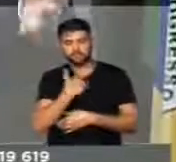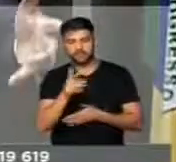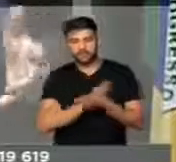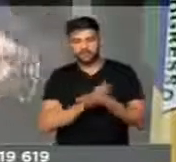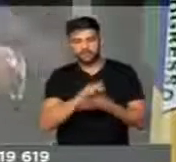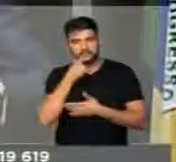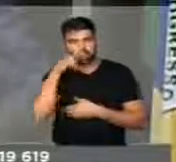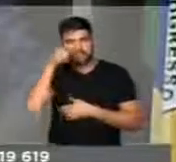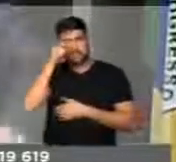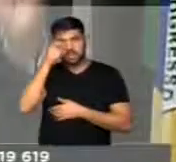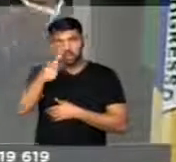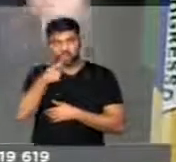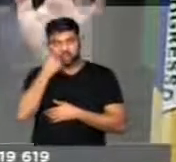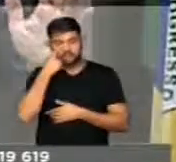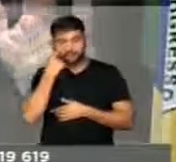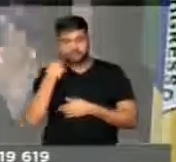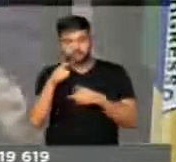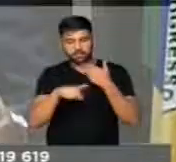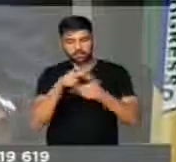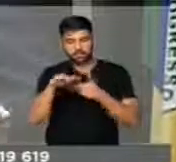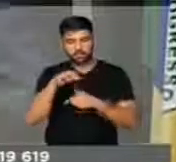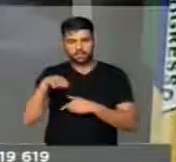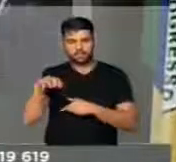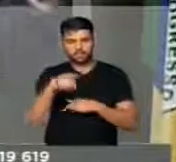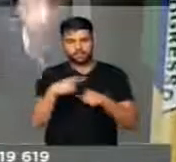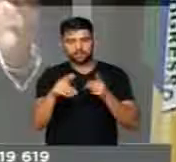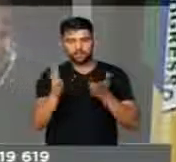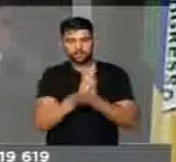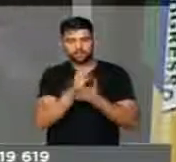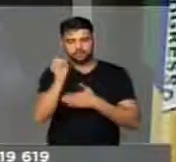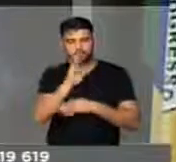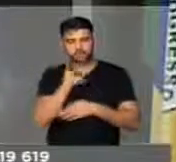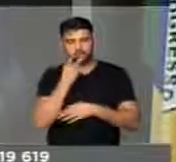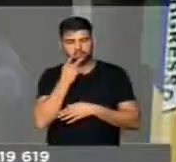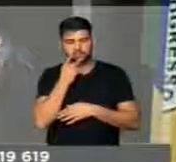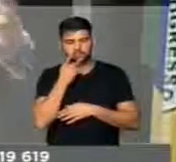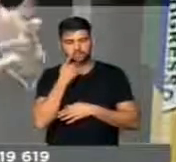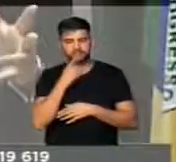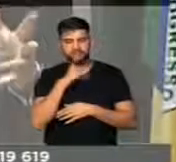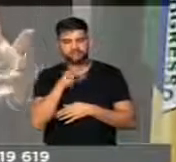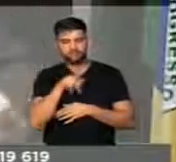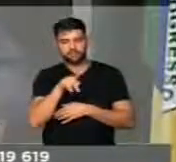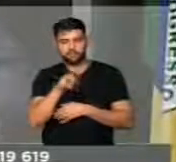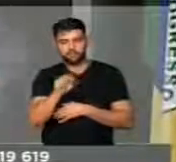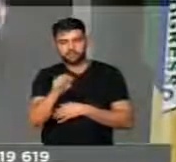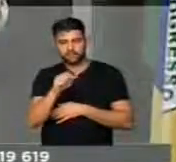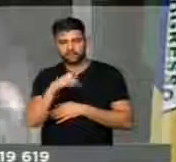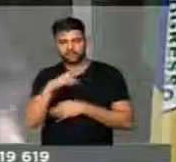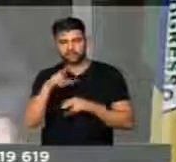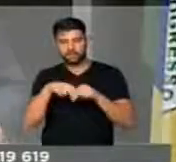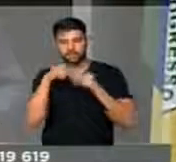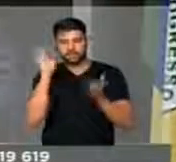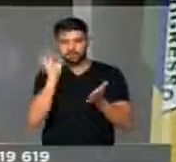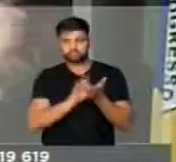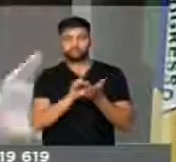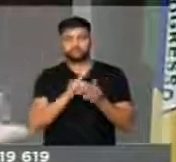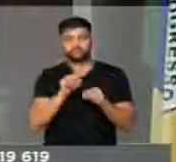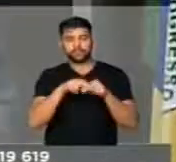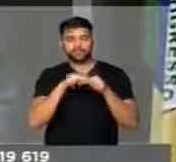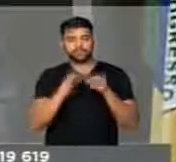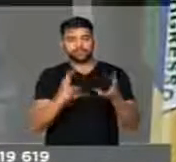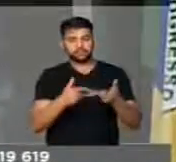se interessou por atuar naquele setor, e aqui no Brasil eu diria que a Embrapa é um caso clássico